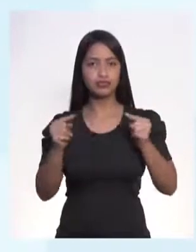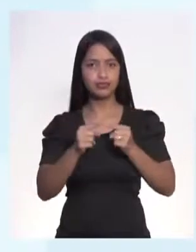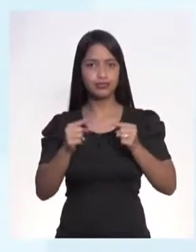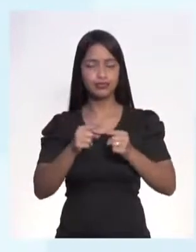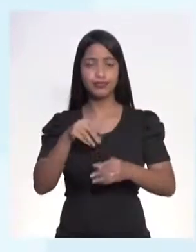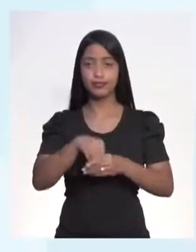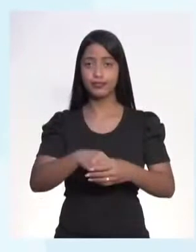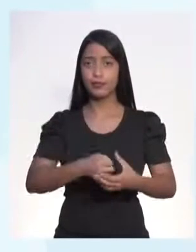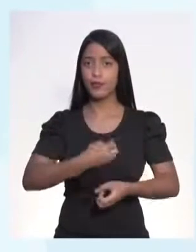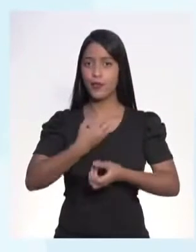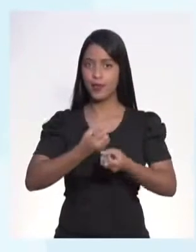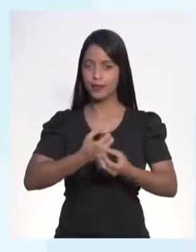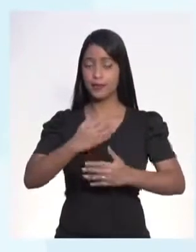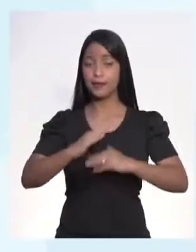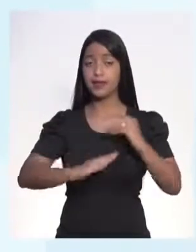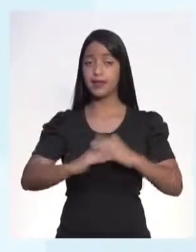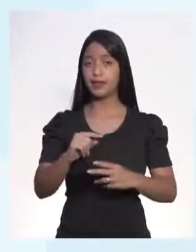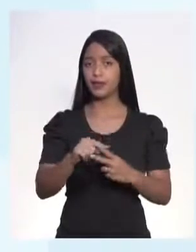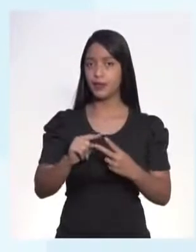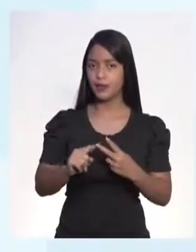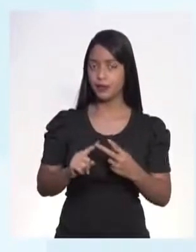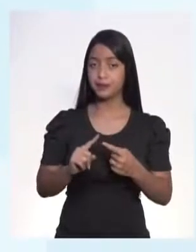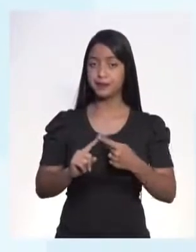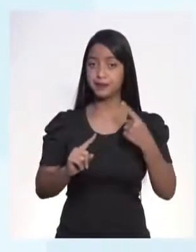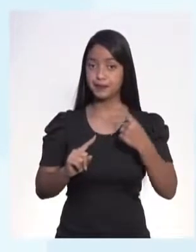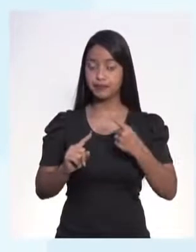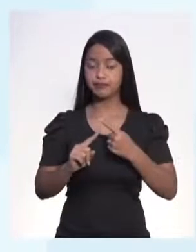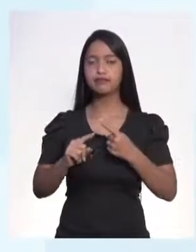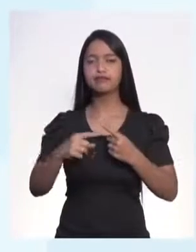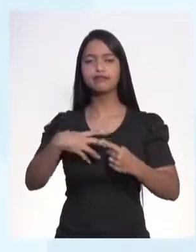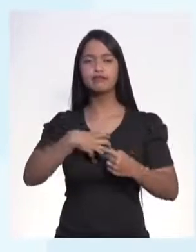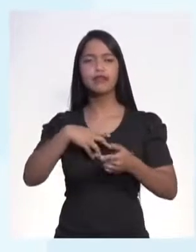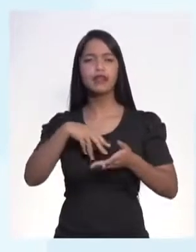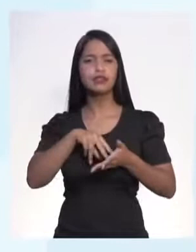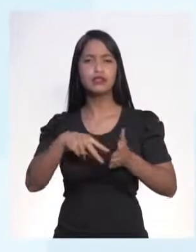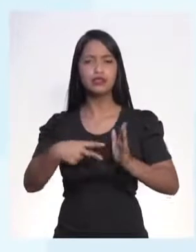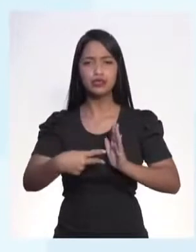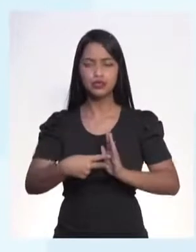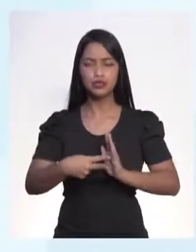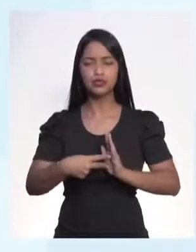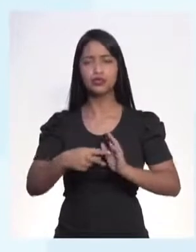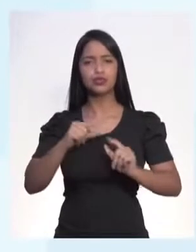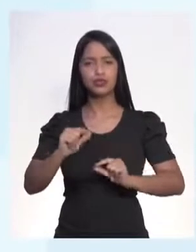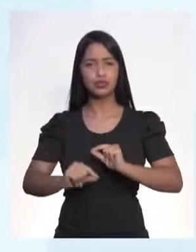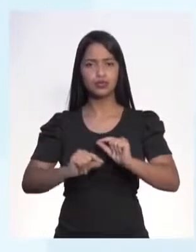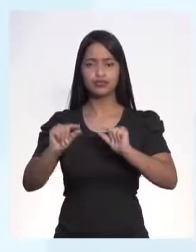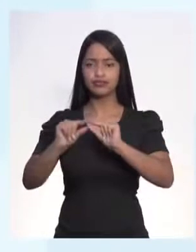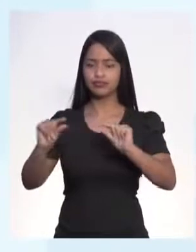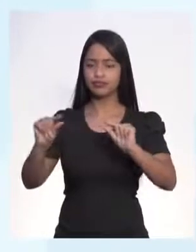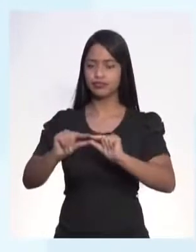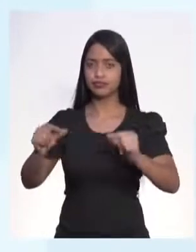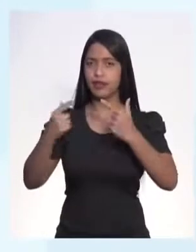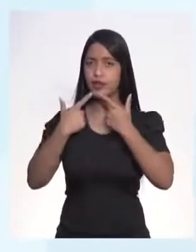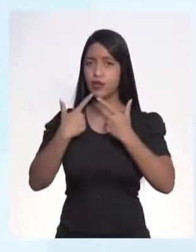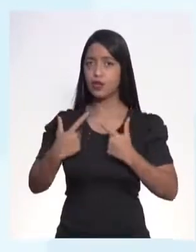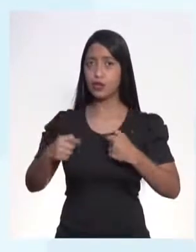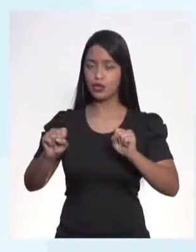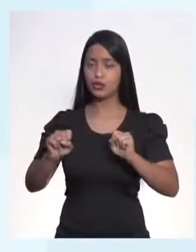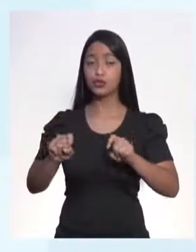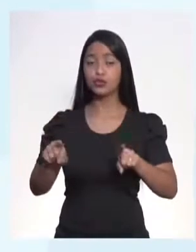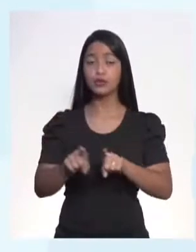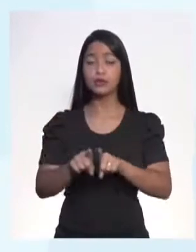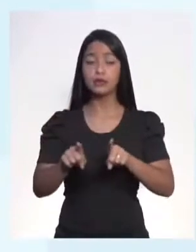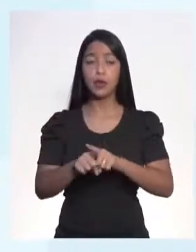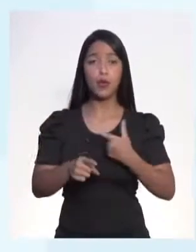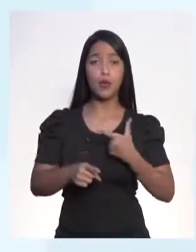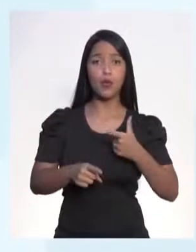habilidades aí habilidade essencial analisar os efeitos de sentido decorrentes da interação entre os elementos linguísticos e os recursos